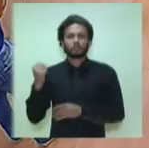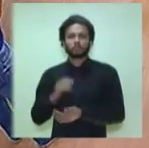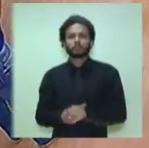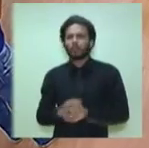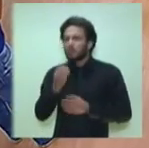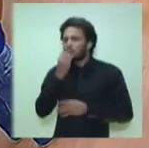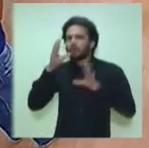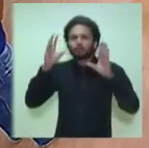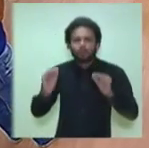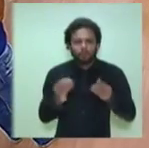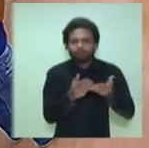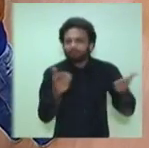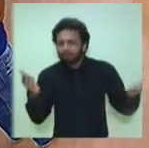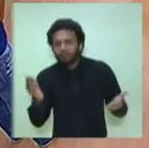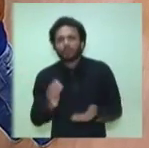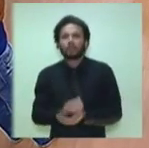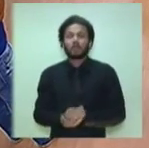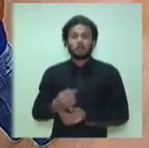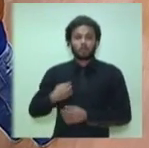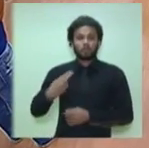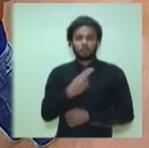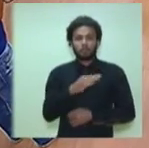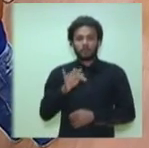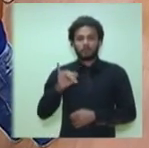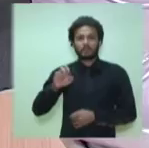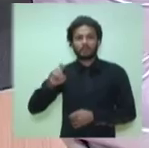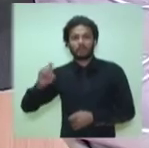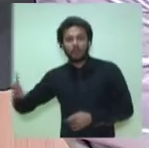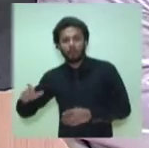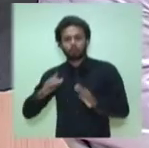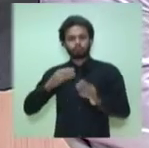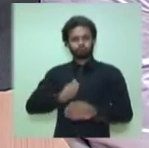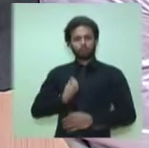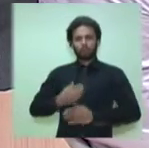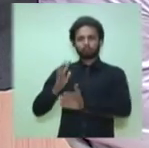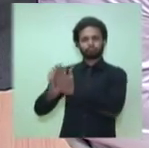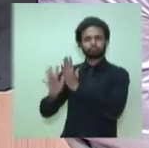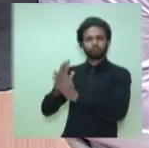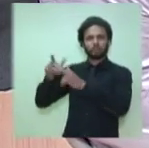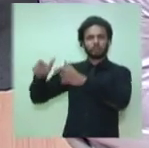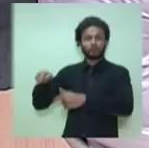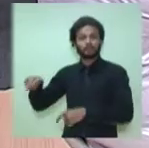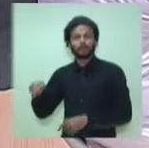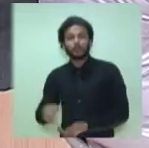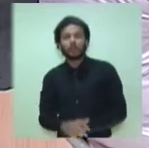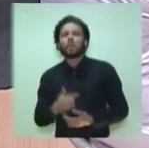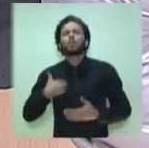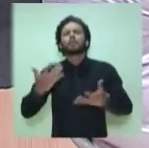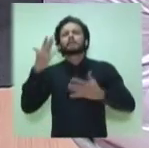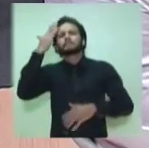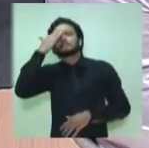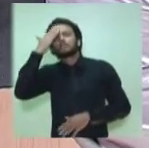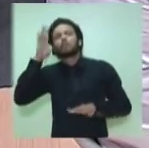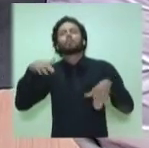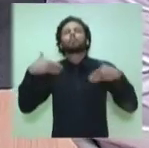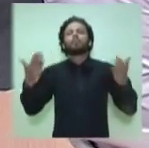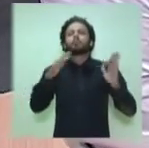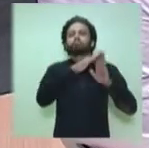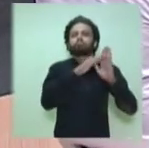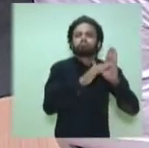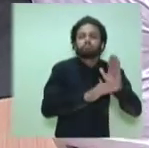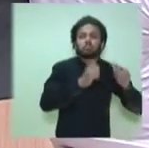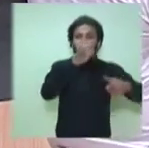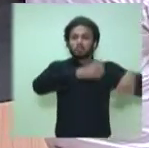Muito boa noite, candidatos. Boa noite a todos. Sou Fidel Graça, moro no centro. Gostaria de saber quais são os critérios